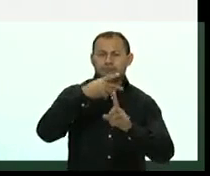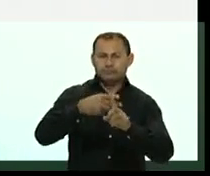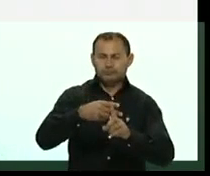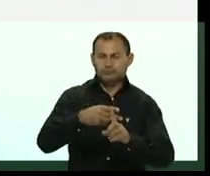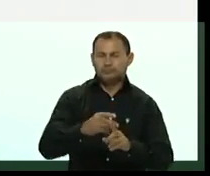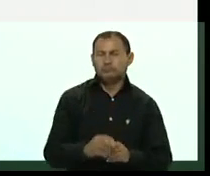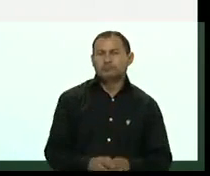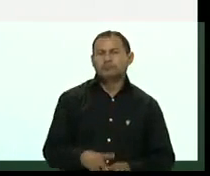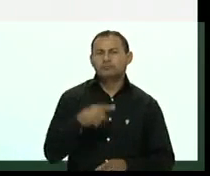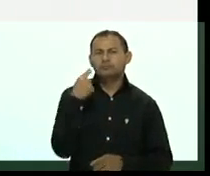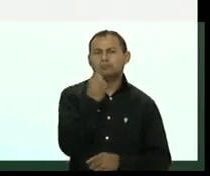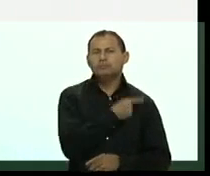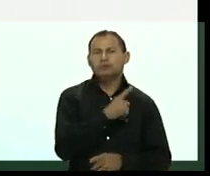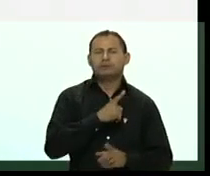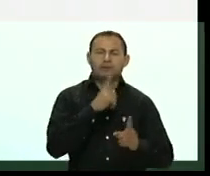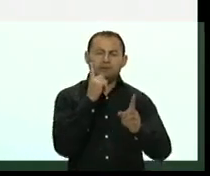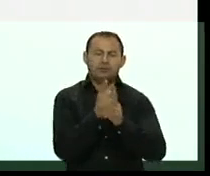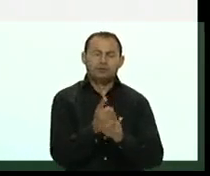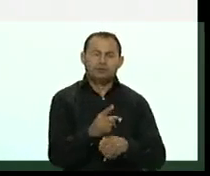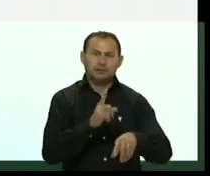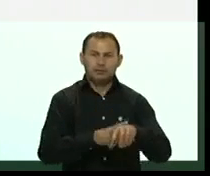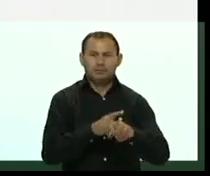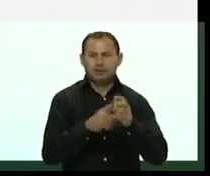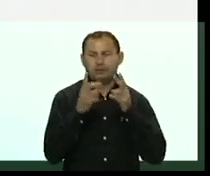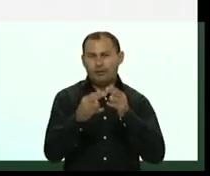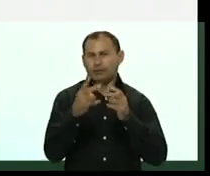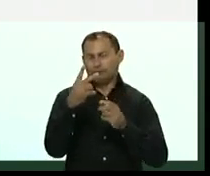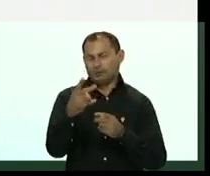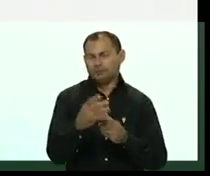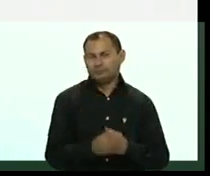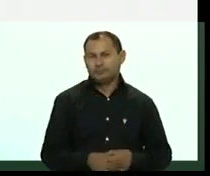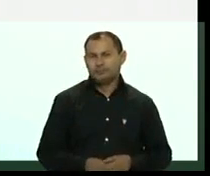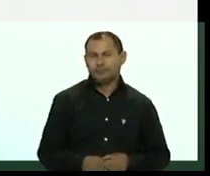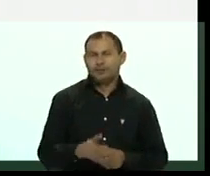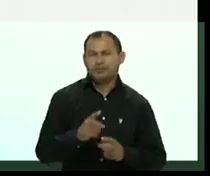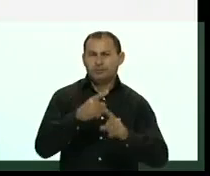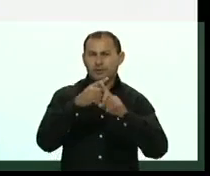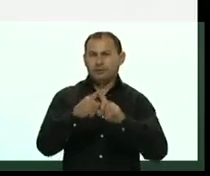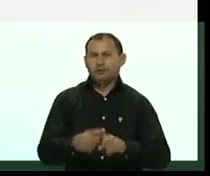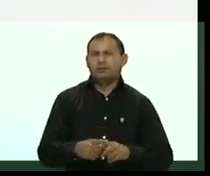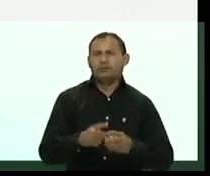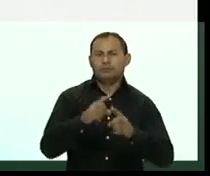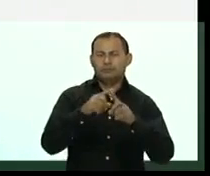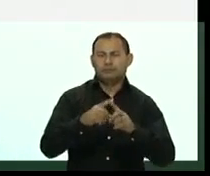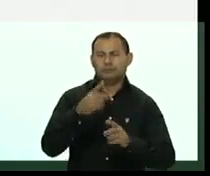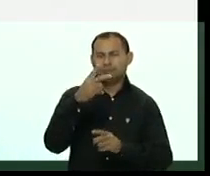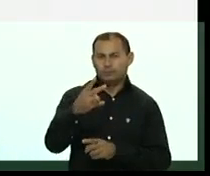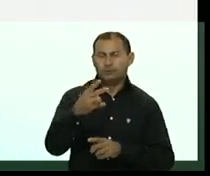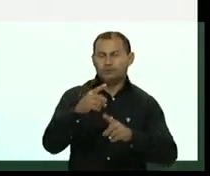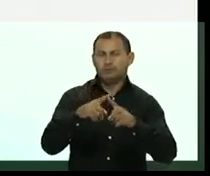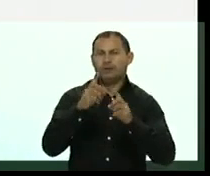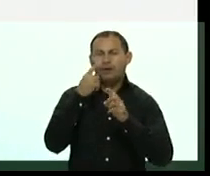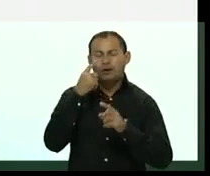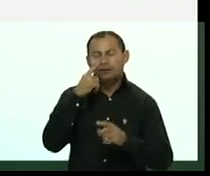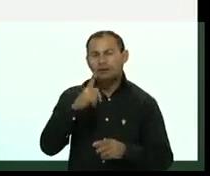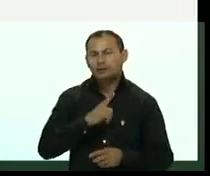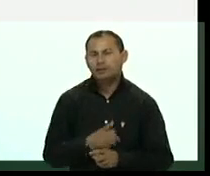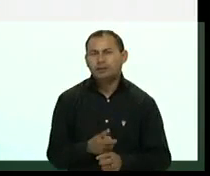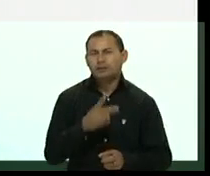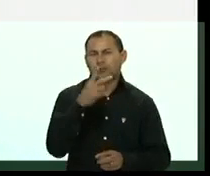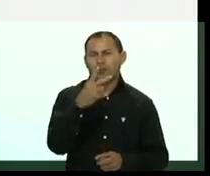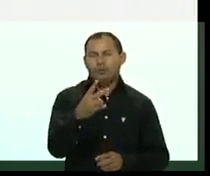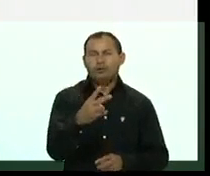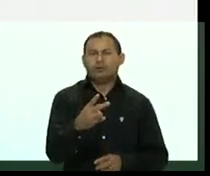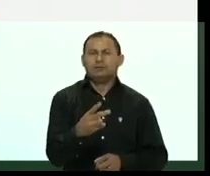duplicar o que nós tínhamos encontrado no tempo igual a 2. Então, quando eu multiplico mais uma vez por 2 aqui, olha o que eu tenho.